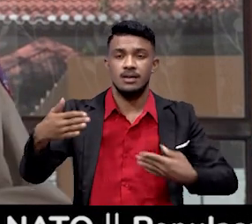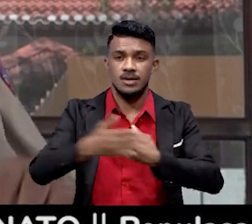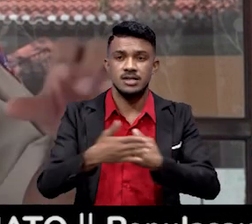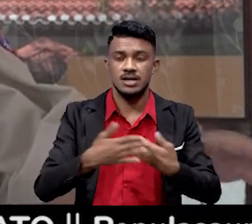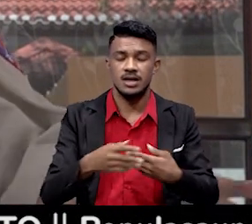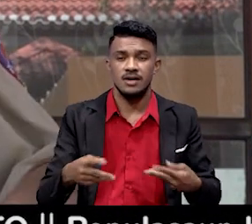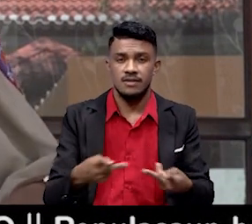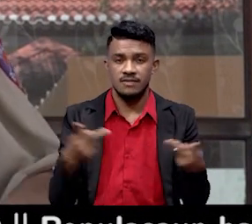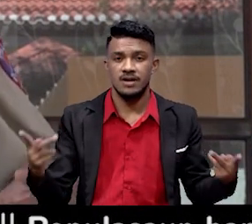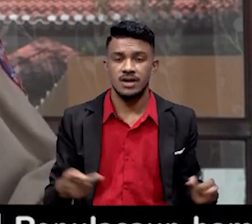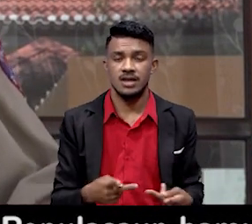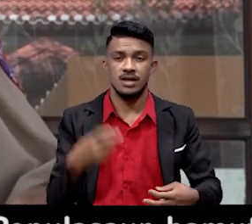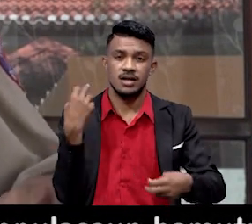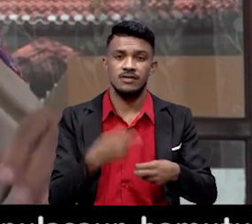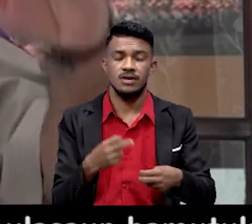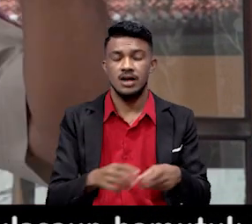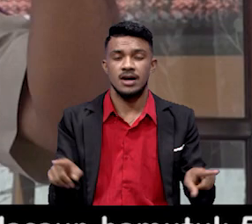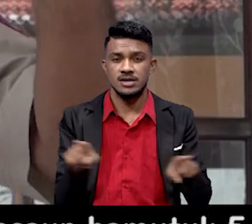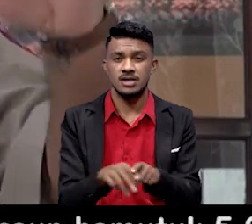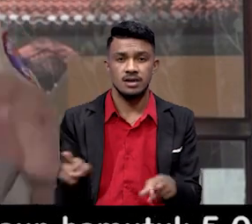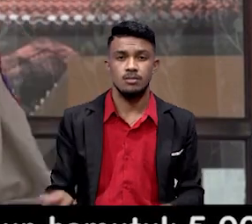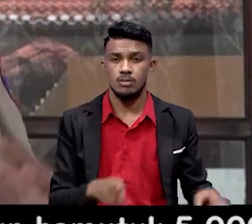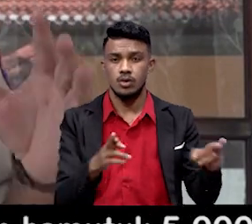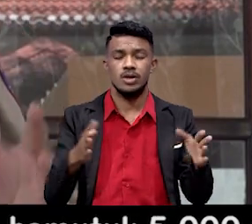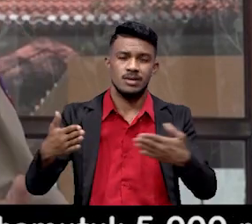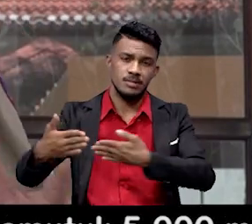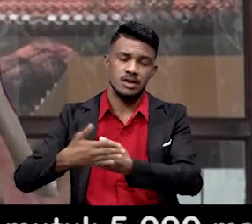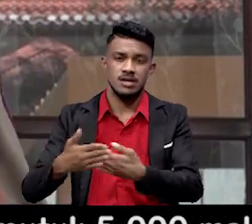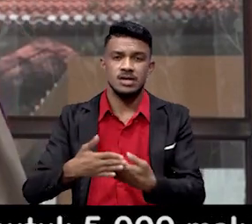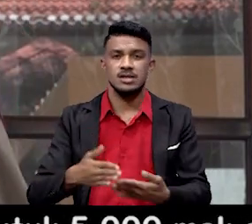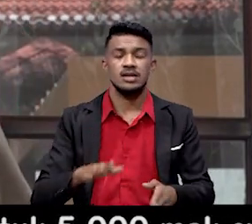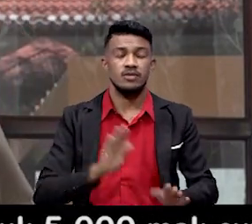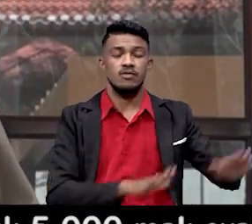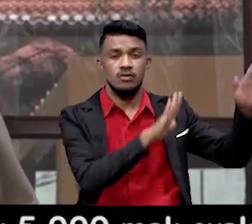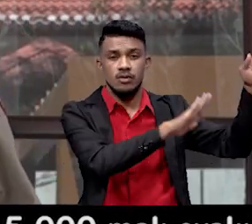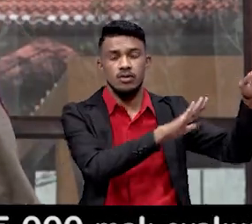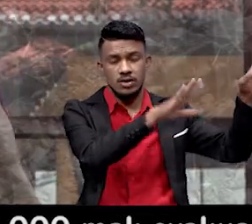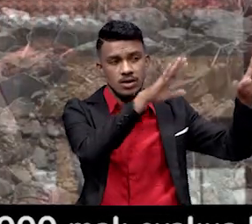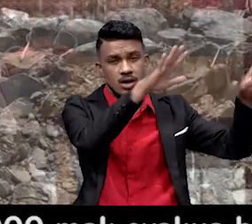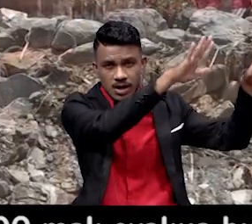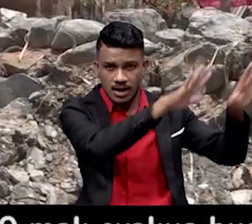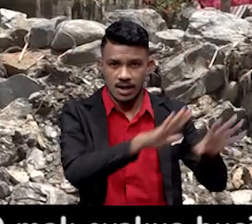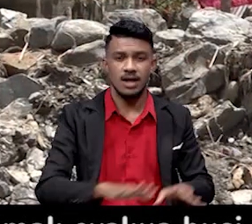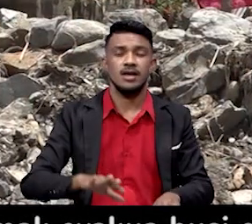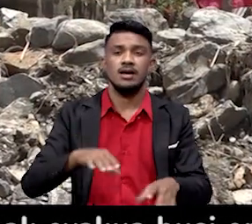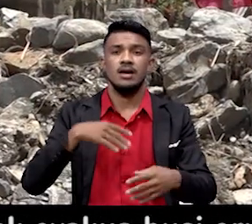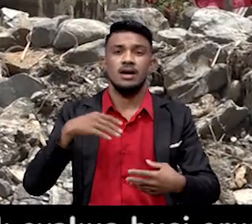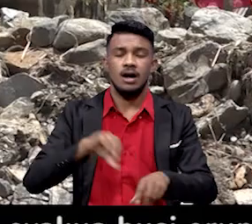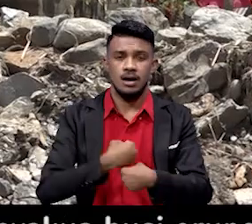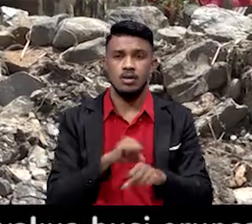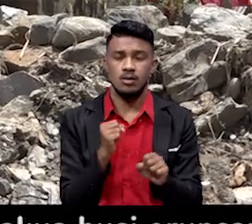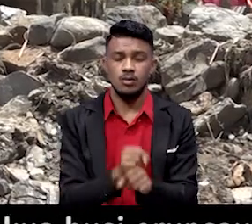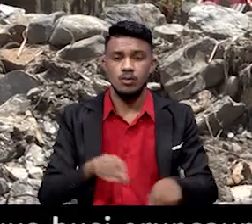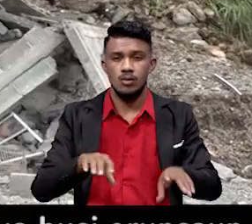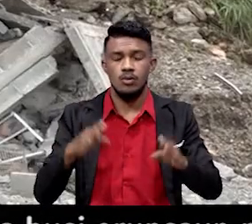disaster ne hanasangia mota ibung hanasangia fololong rai halai sobu umane uruman layana mota mos